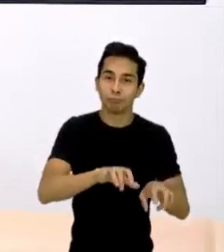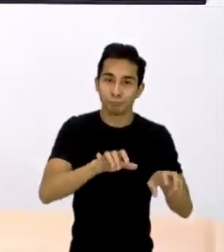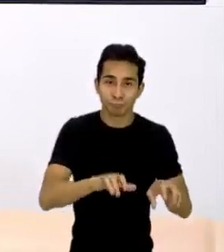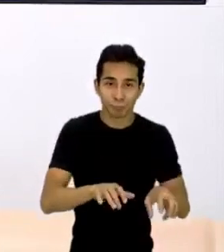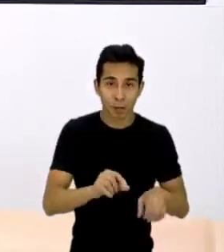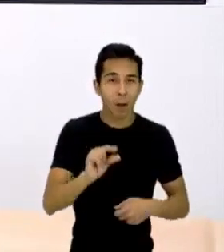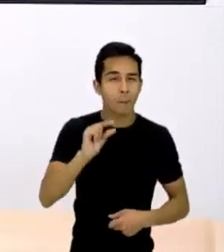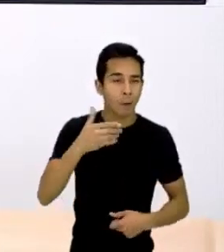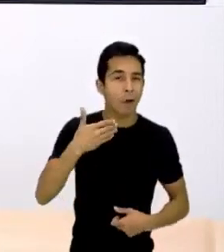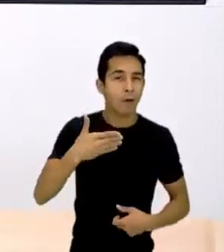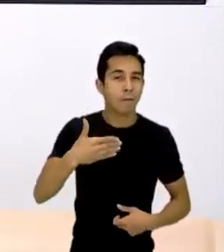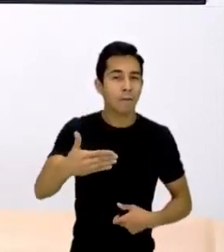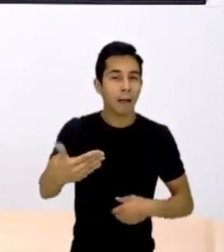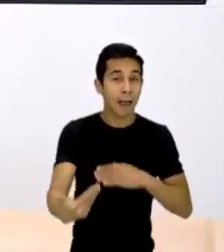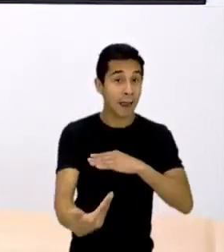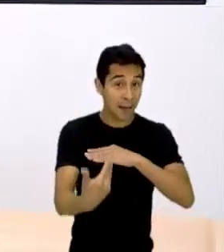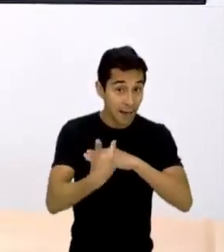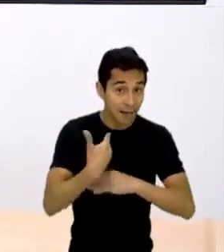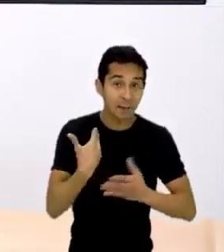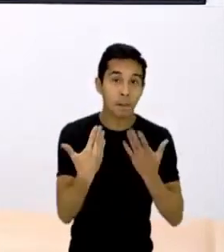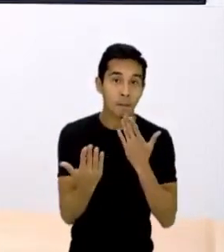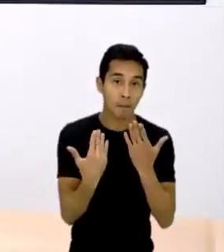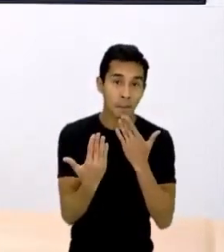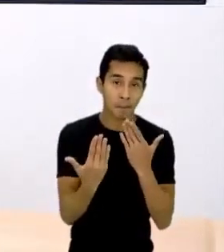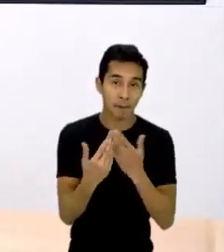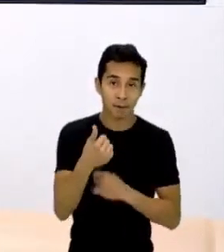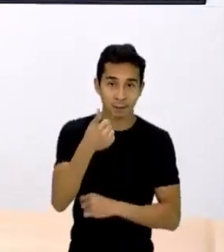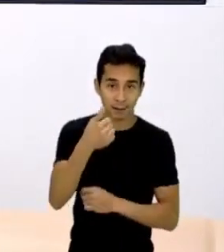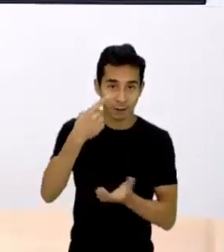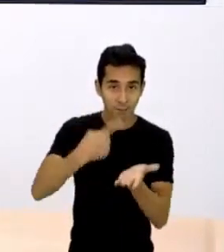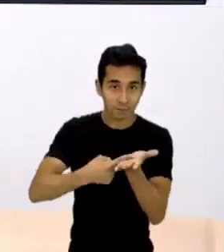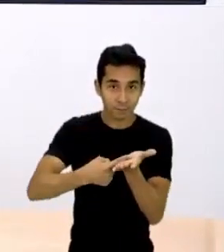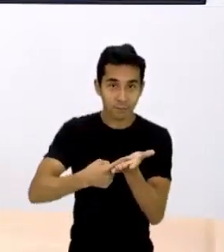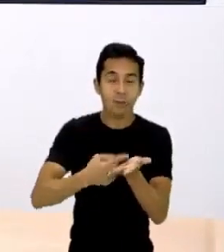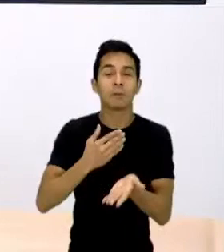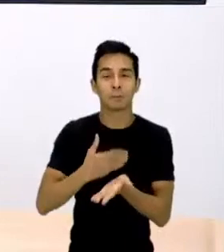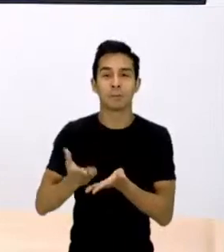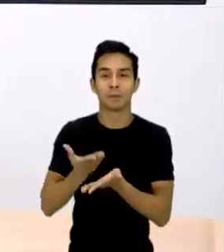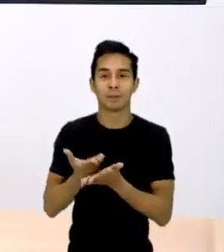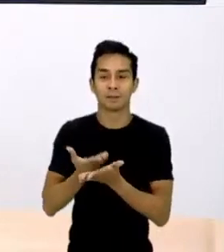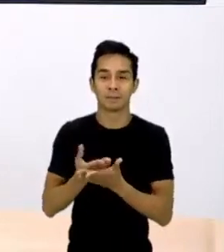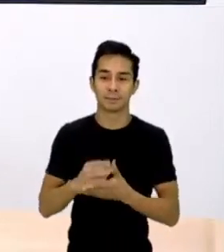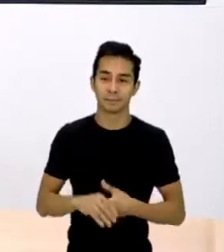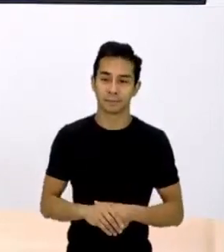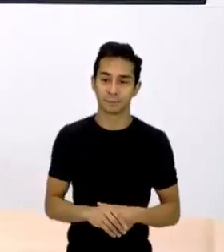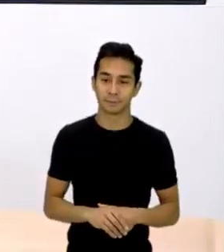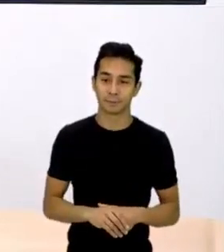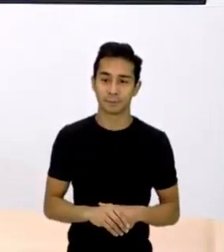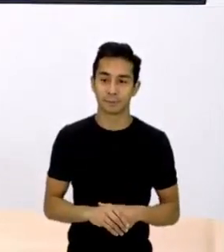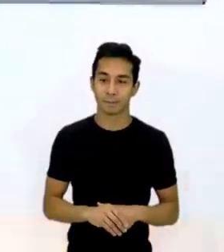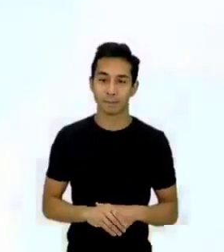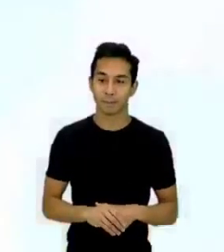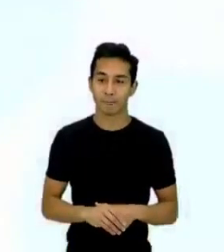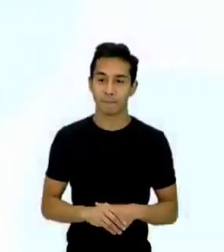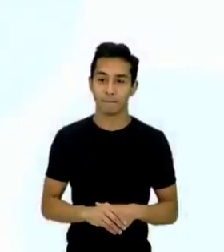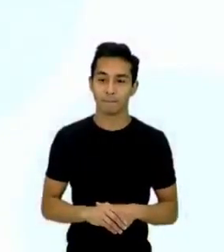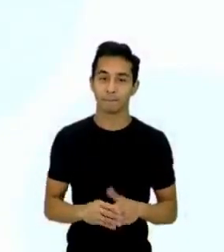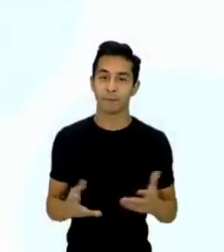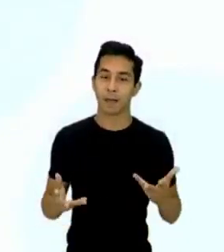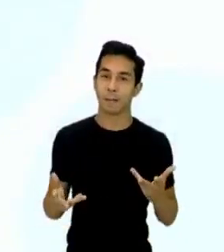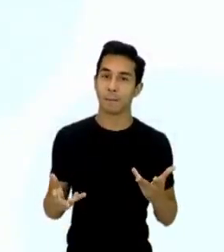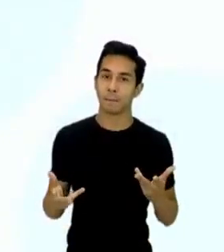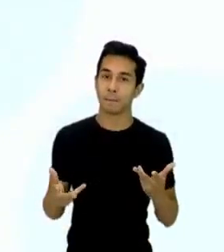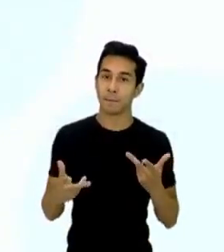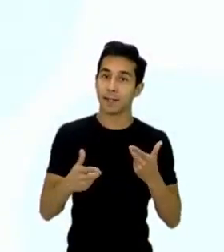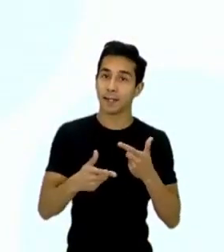aqui para a gente conversar, tá certo? Mas vamos para a nossa aula, então. Bom, então a gente tem aí a nossa habilidade,